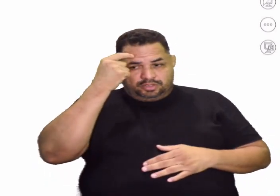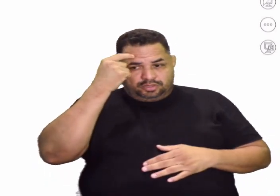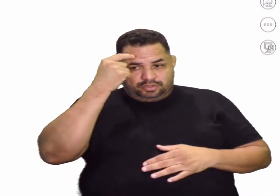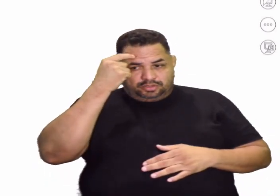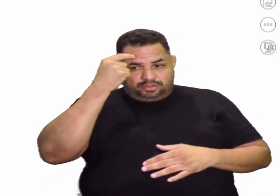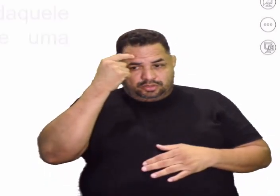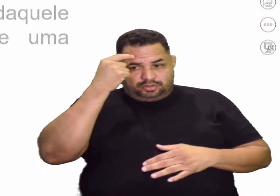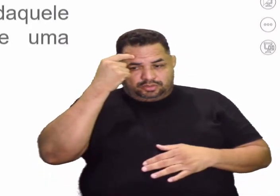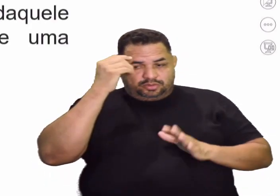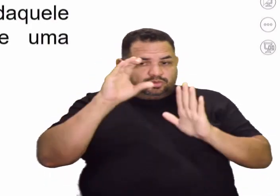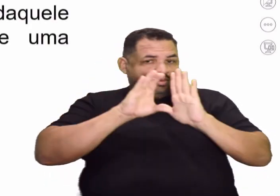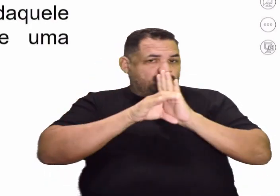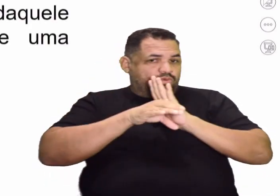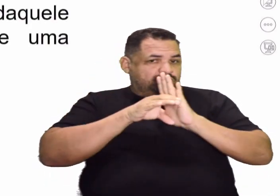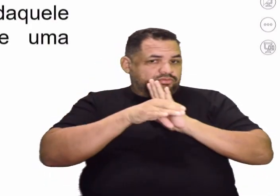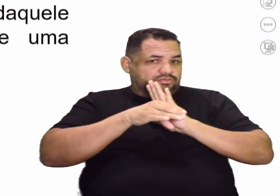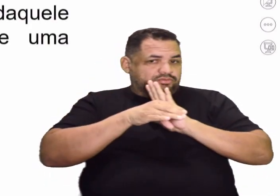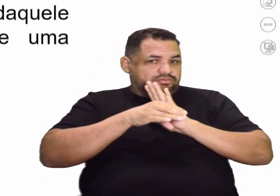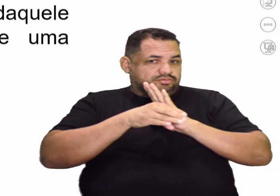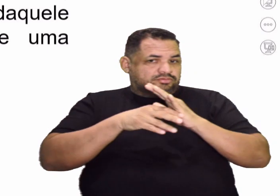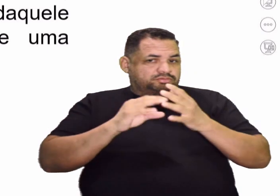eu já falei um pouco.